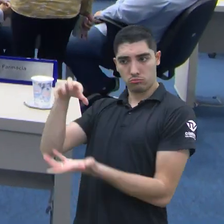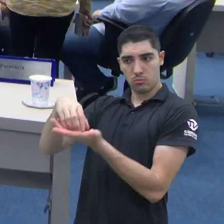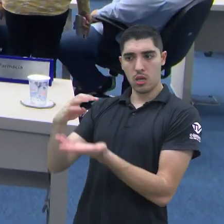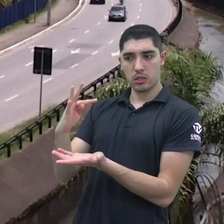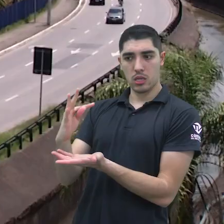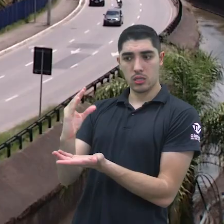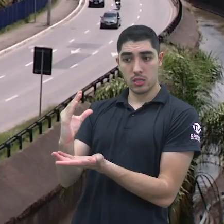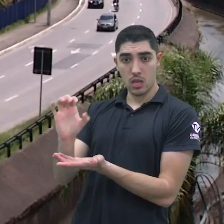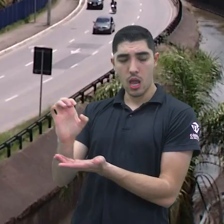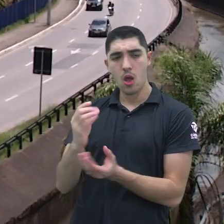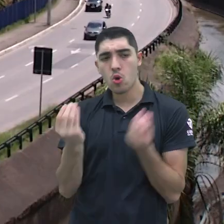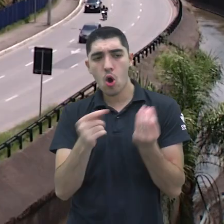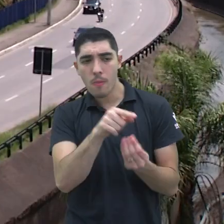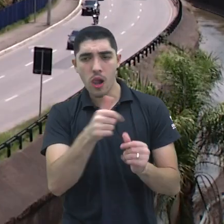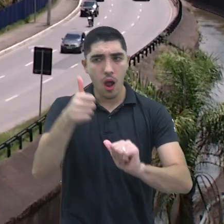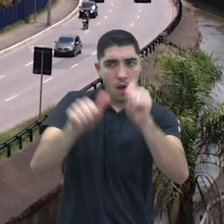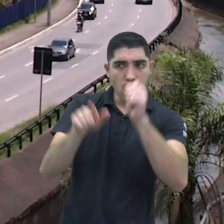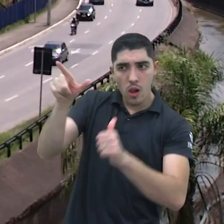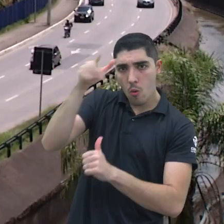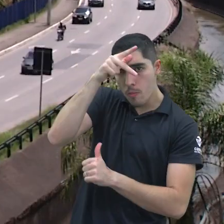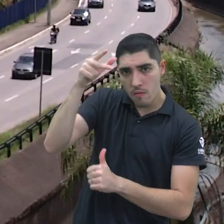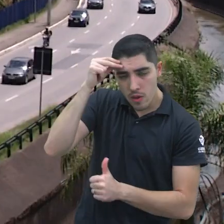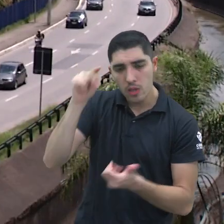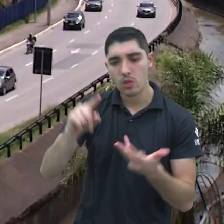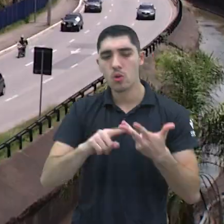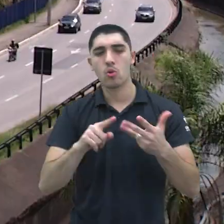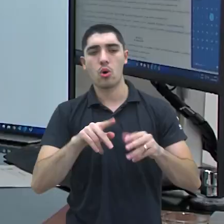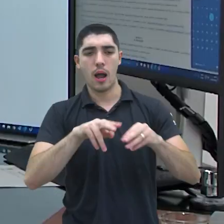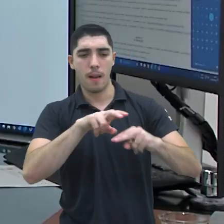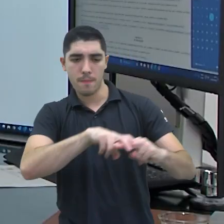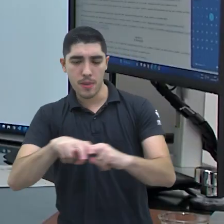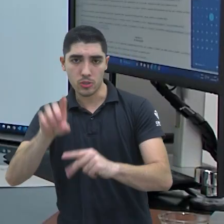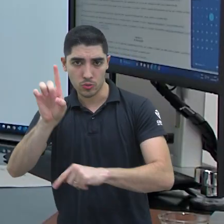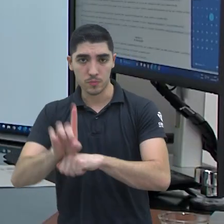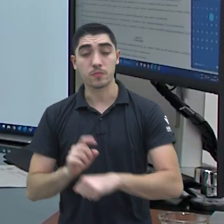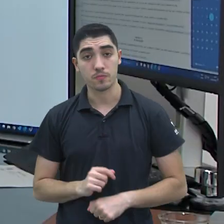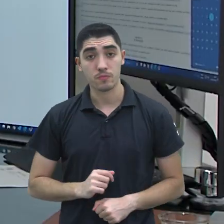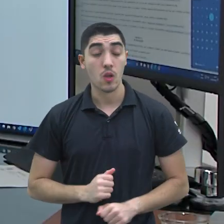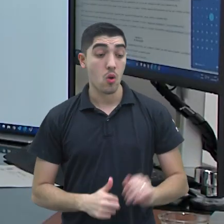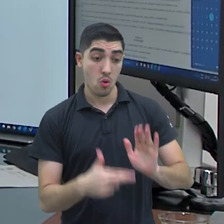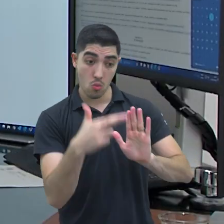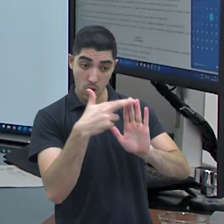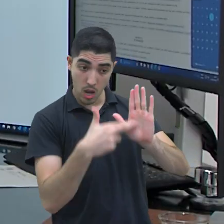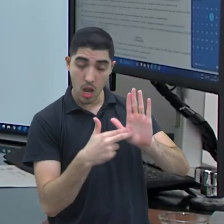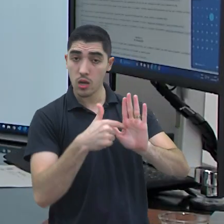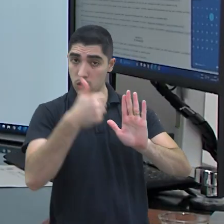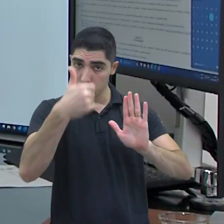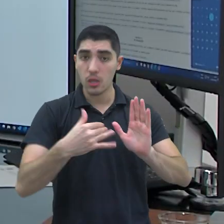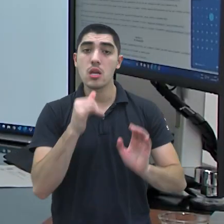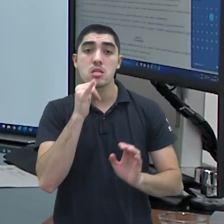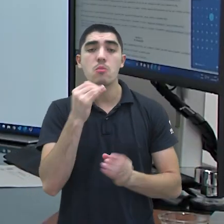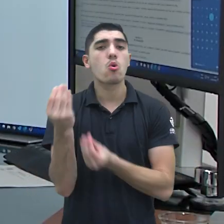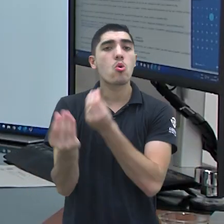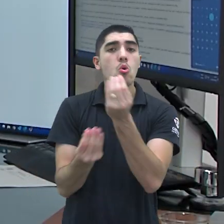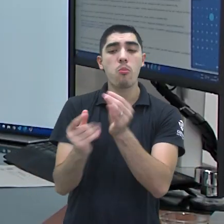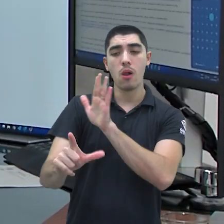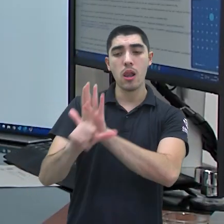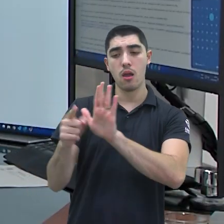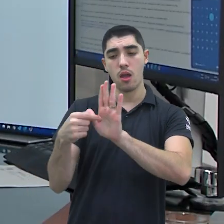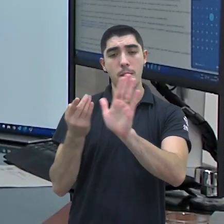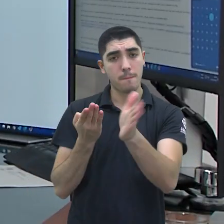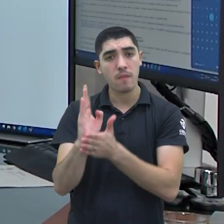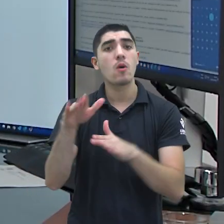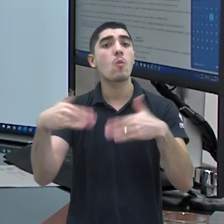de Contas sobre a gestão do prefeito e da mesa diretora. O regimento interno ele vai dizer como é que a Câmara aprova uma lei, quais